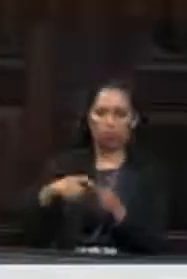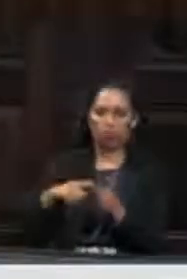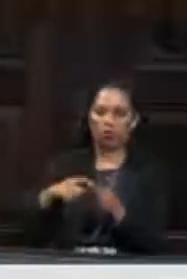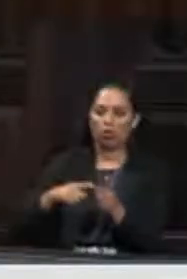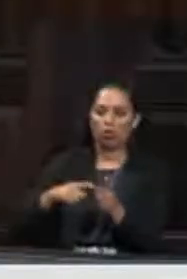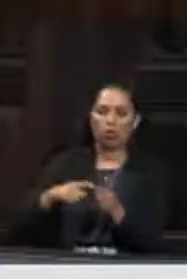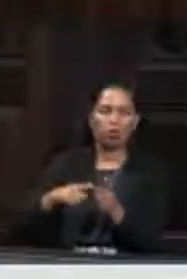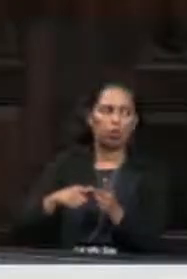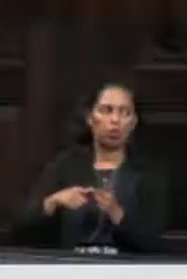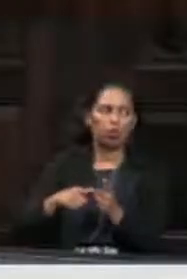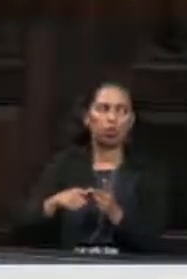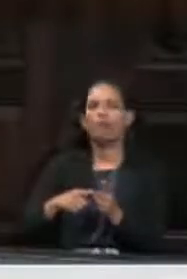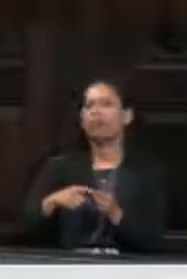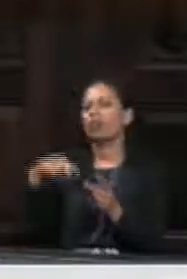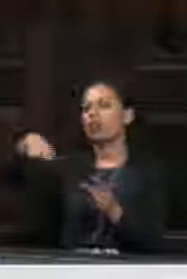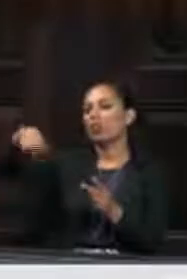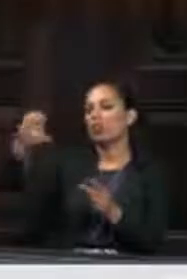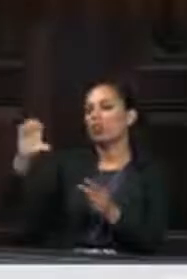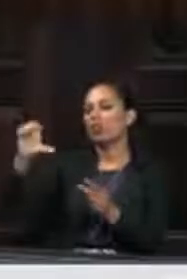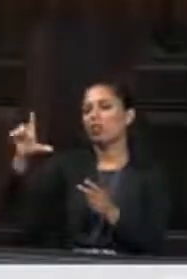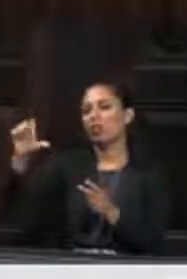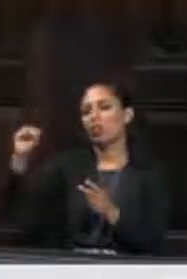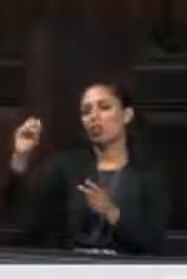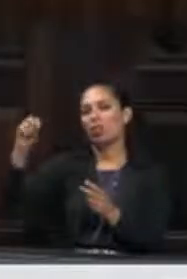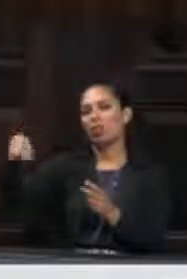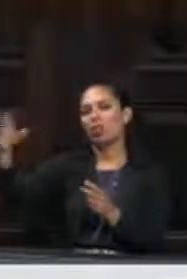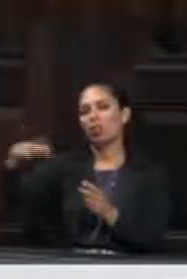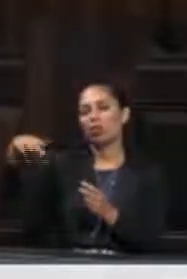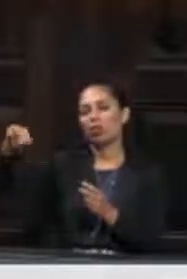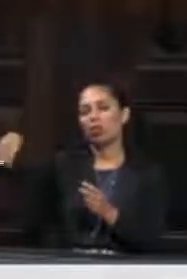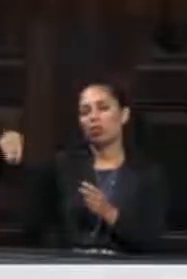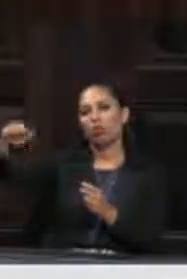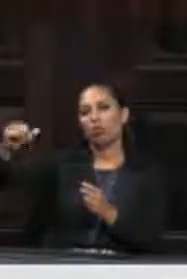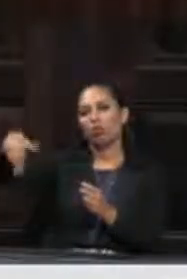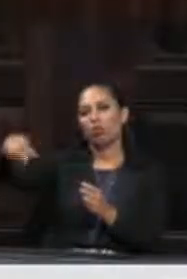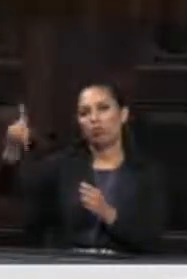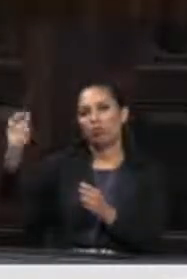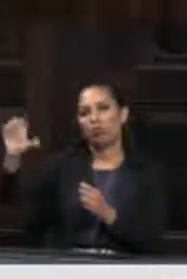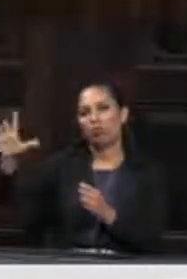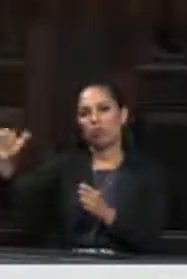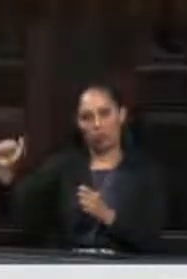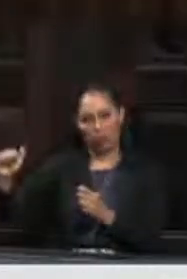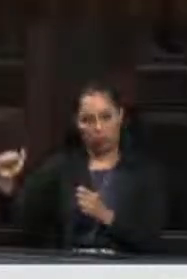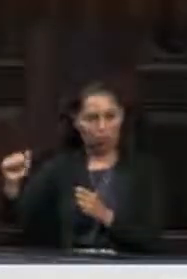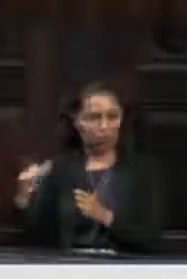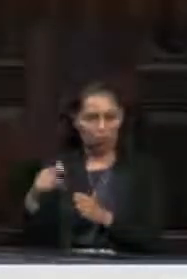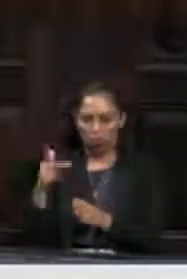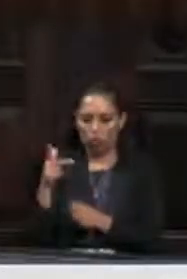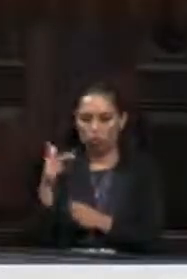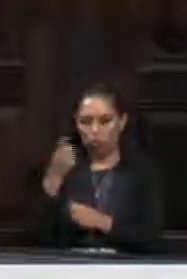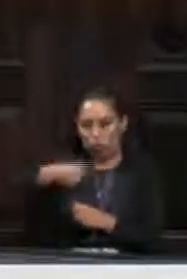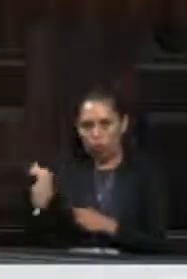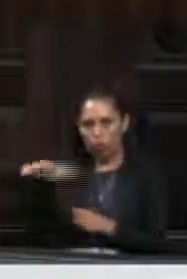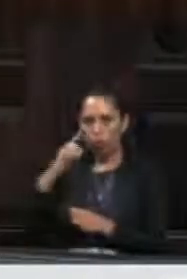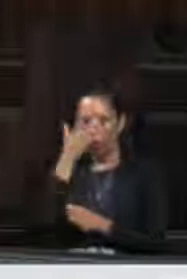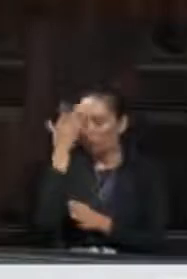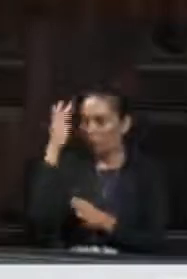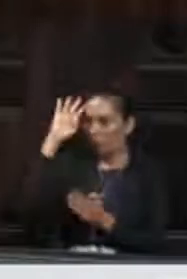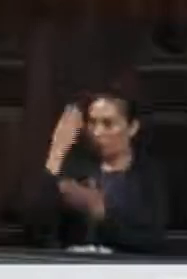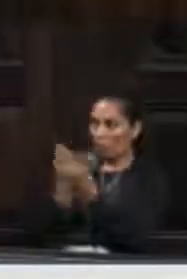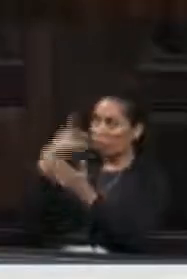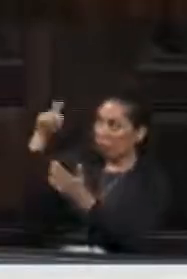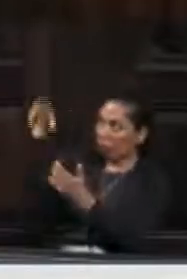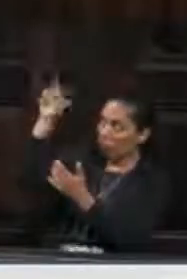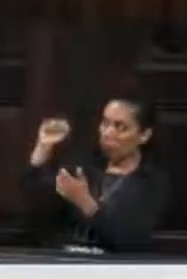pensam, nós cristãos não somos e nunca fomos contrários aos direitos humanos. Muito